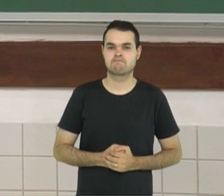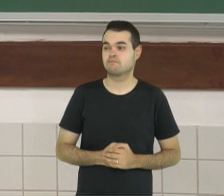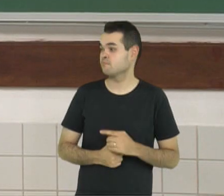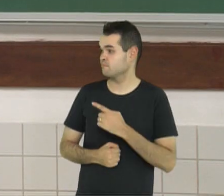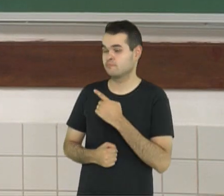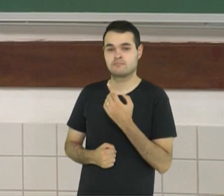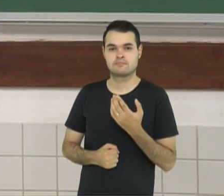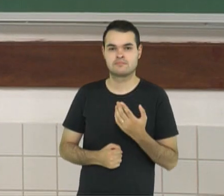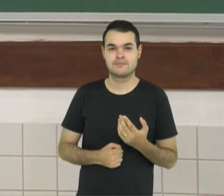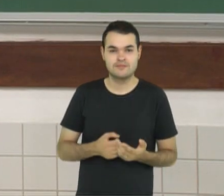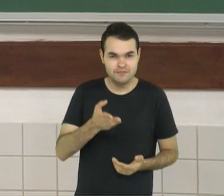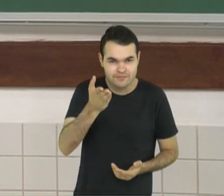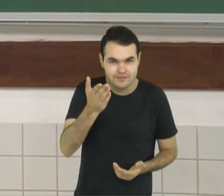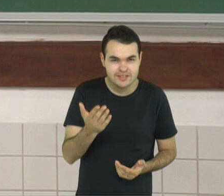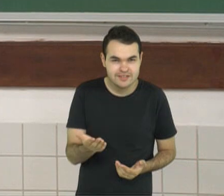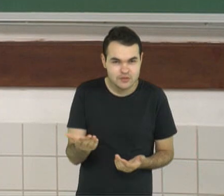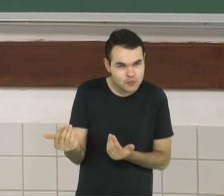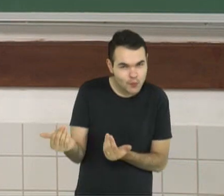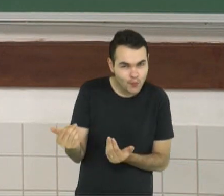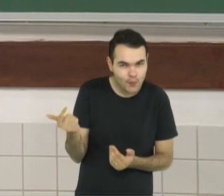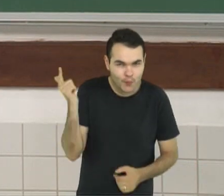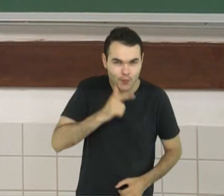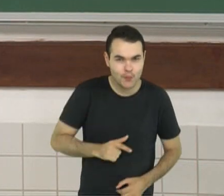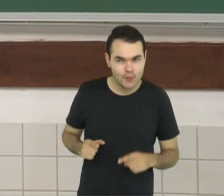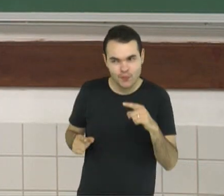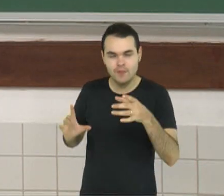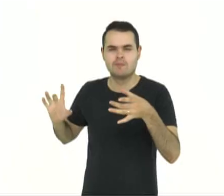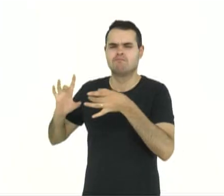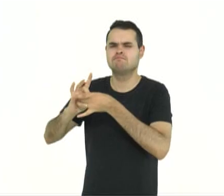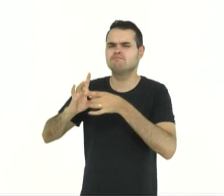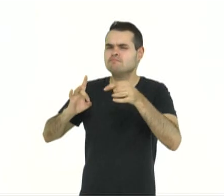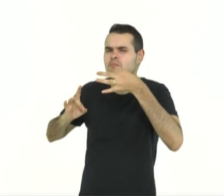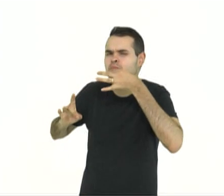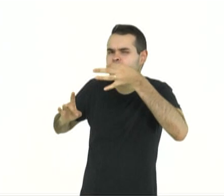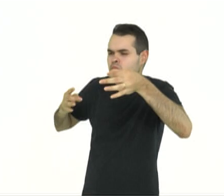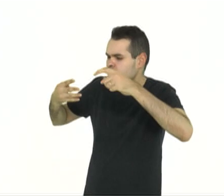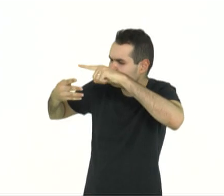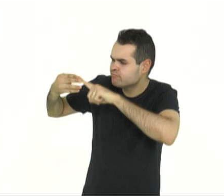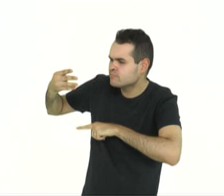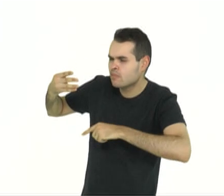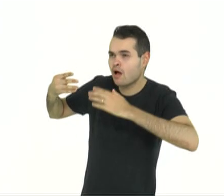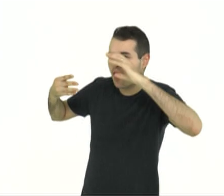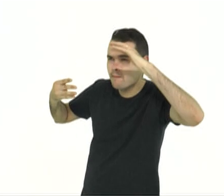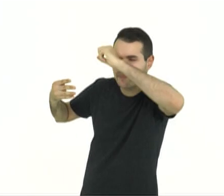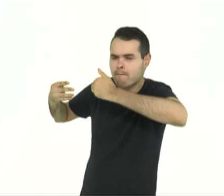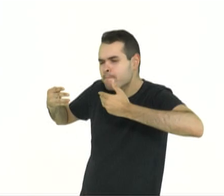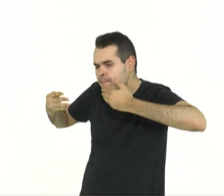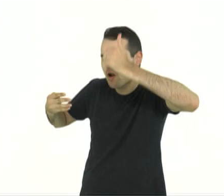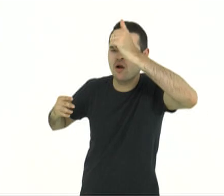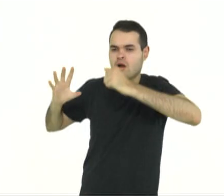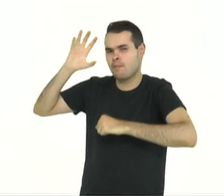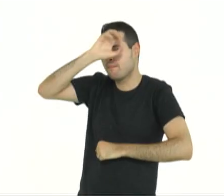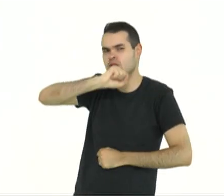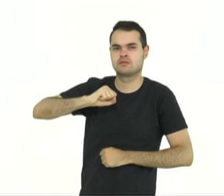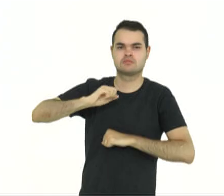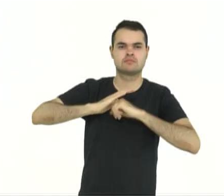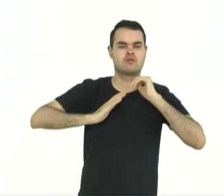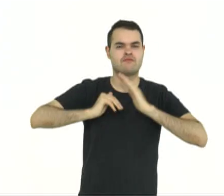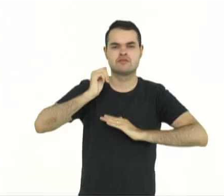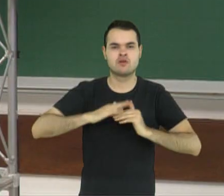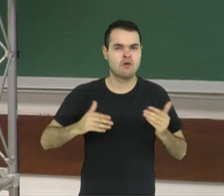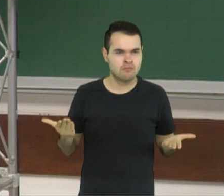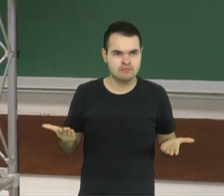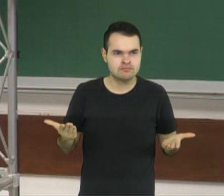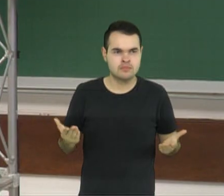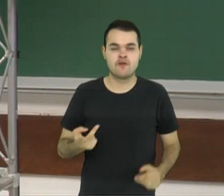E então, chicos, qual te parece a melhor maneira de aprender uma profissão?